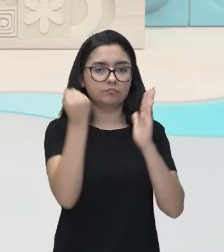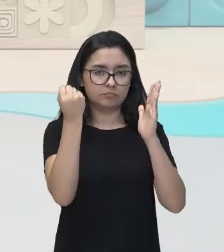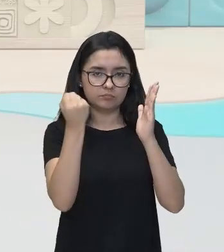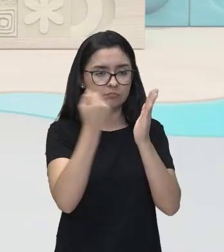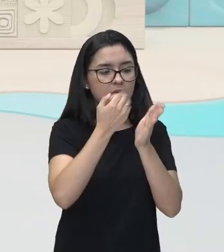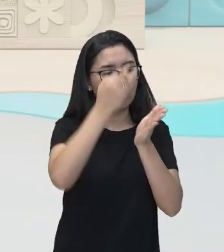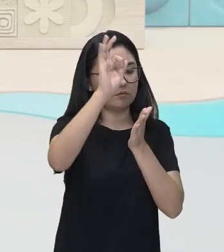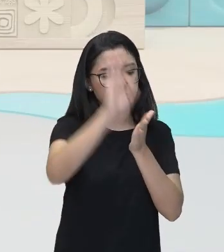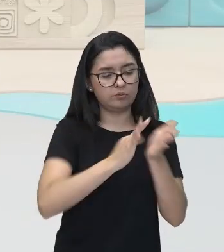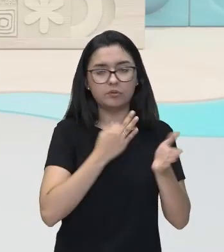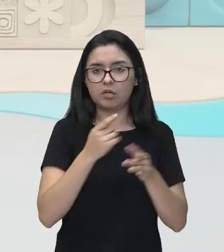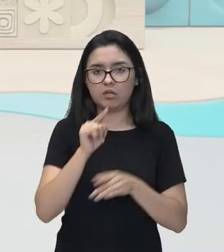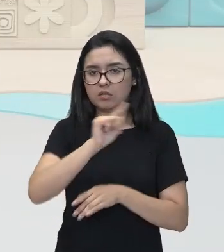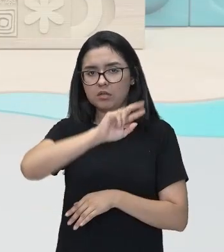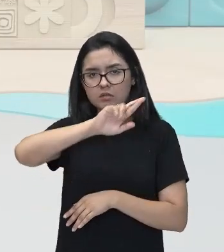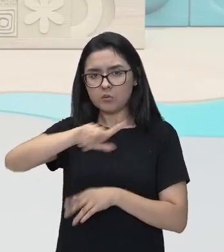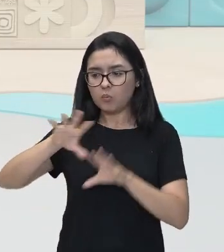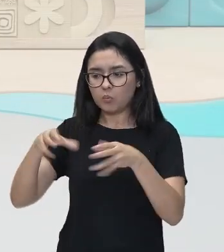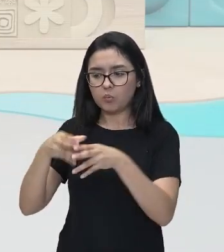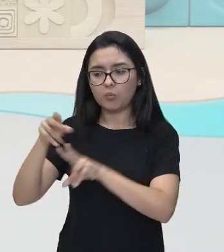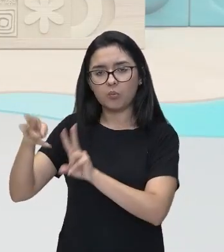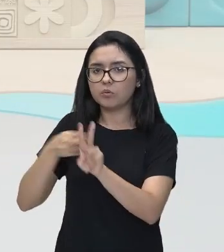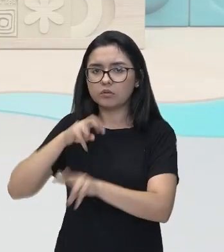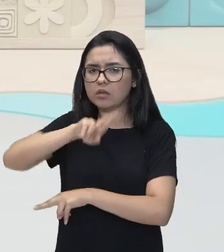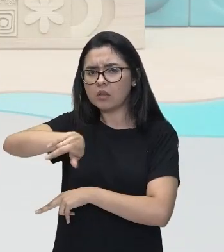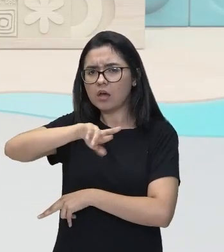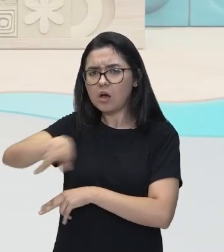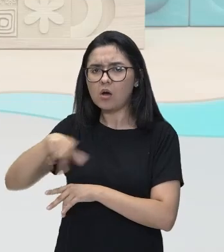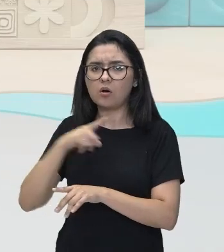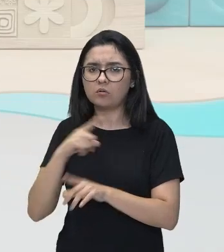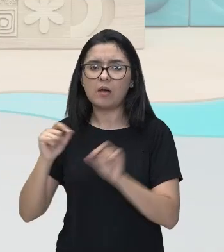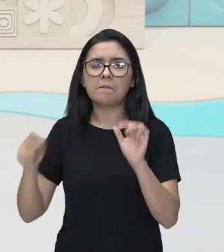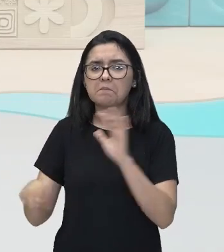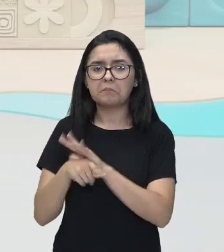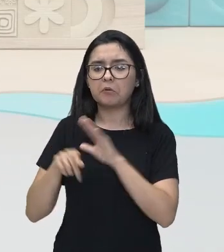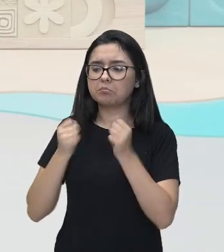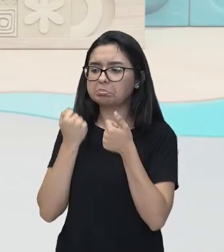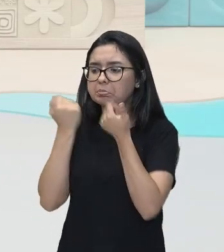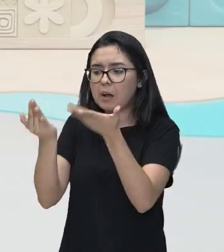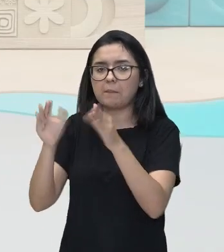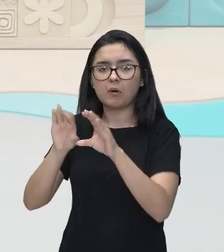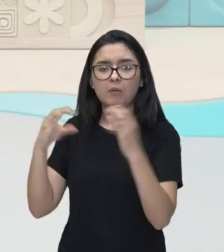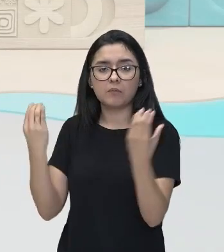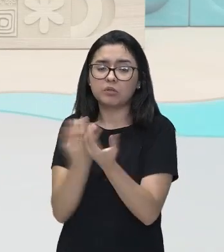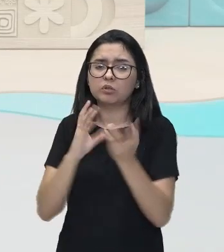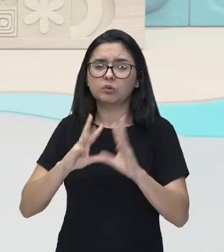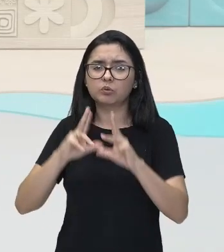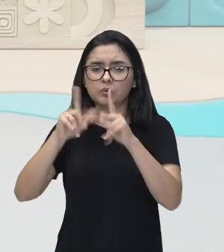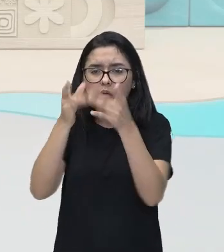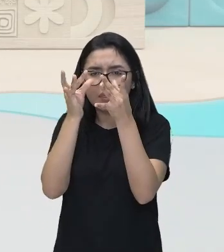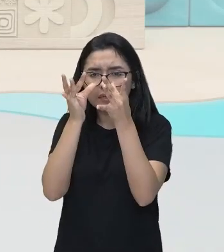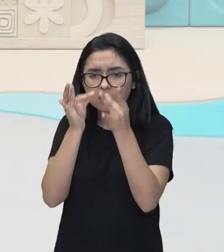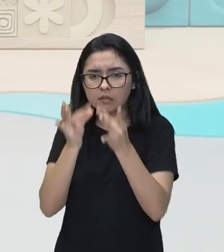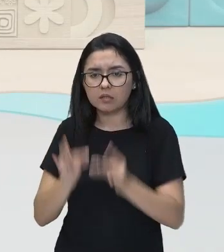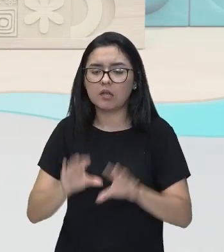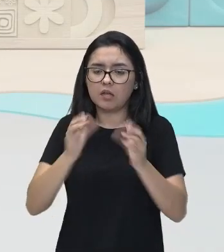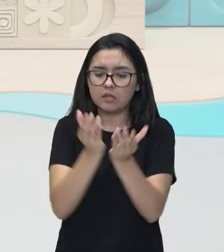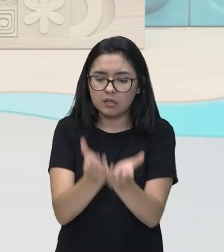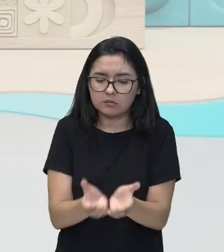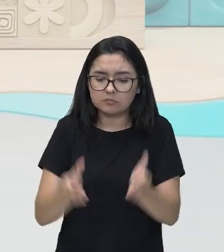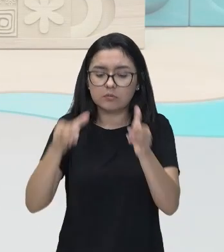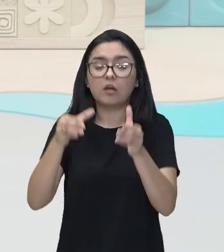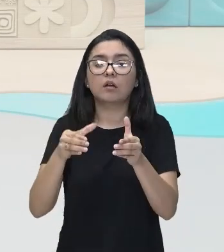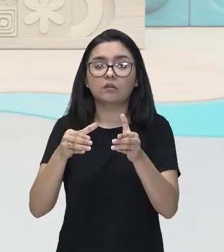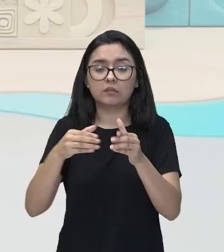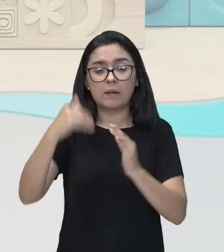eles produzem uma arte em prol da comunidade. Então, todos os traços na cestaria, na cerâmica,